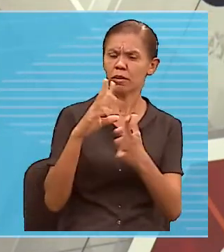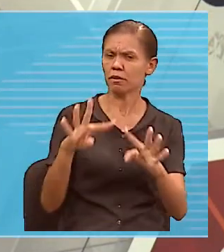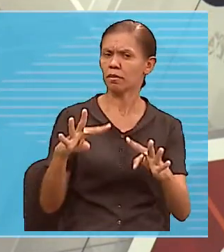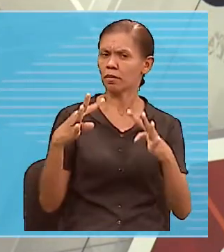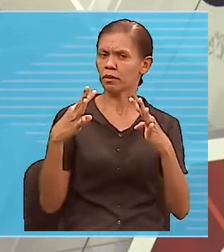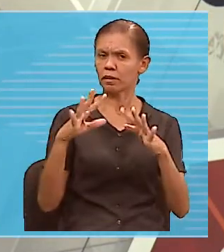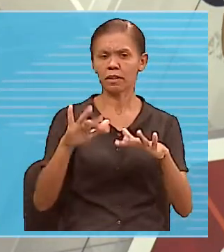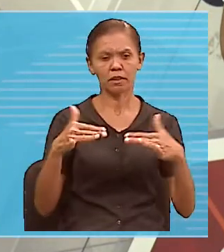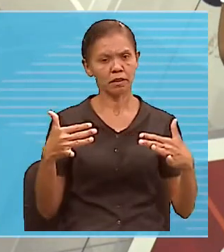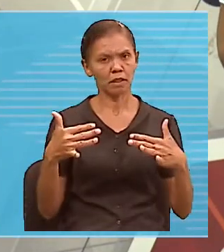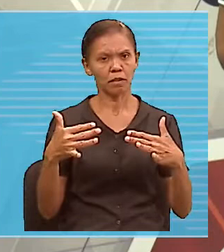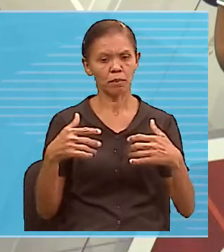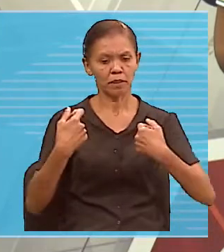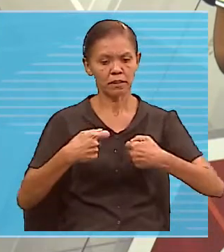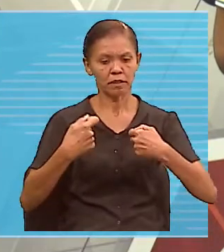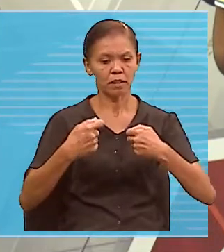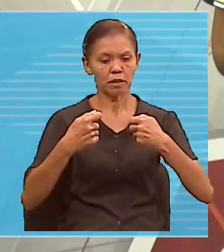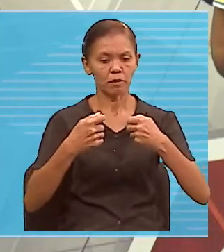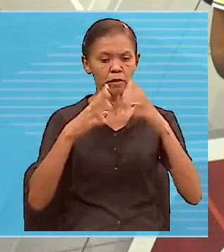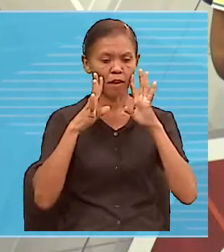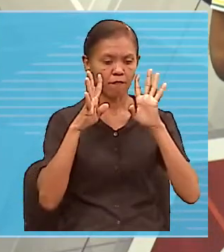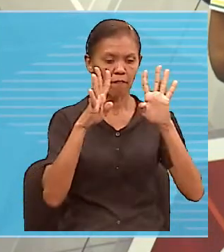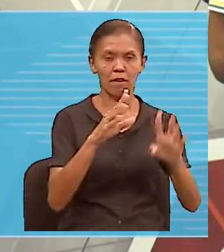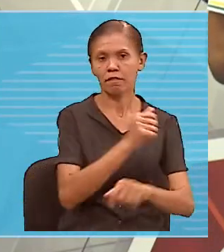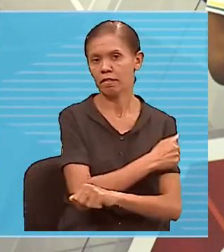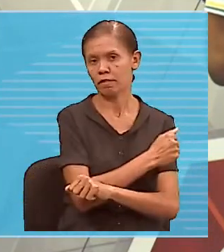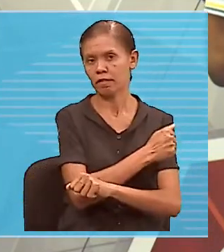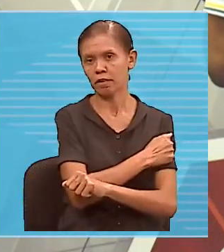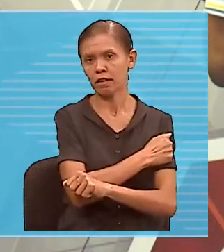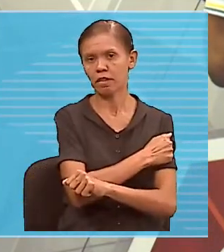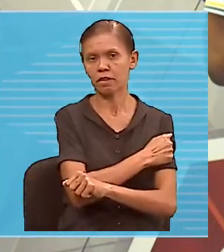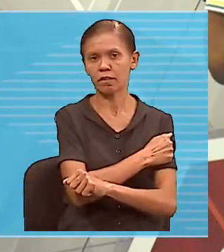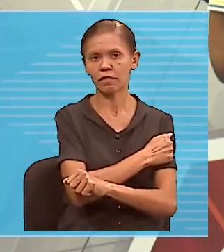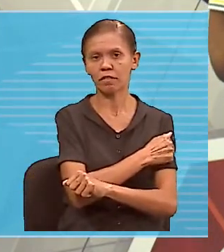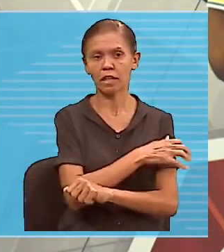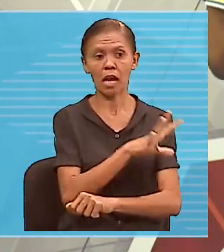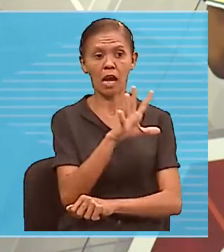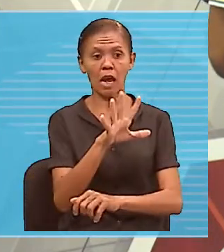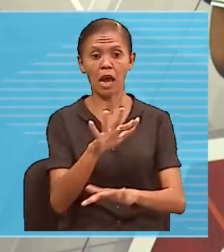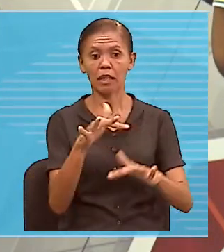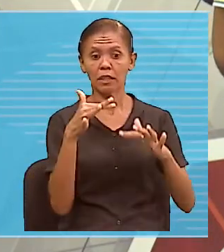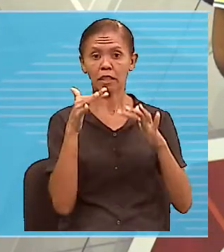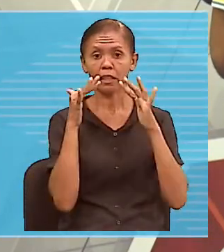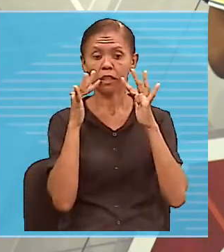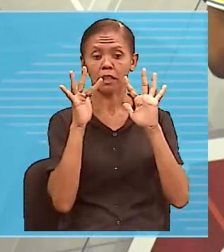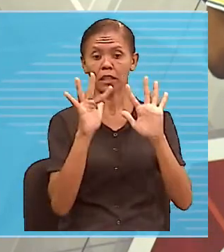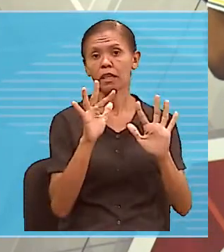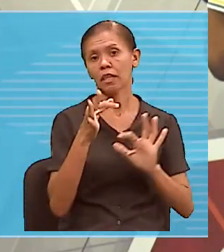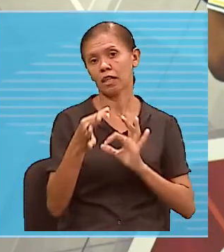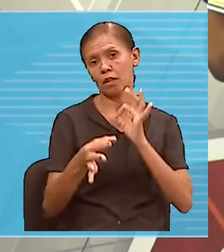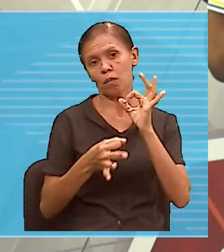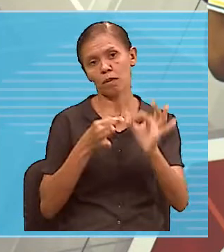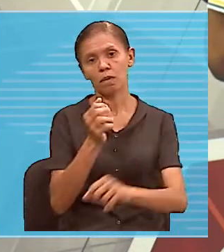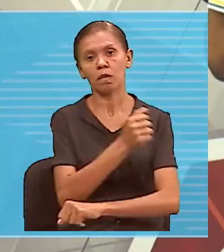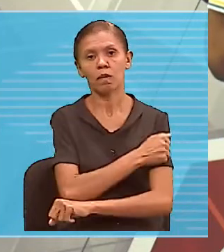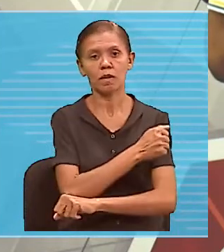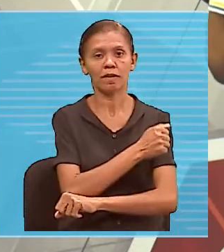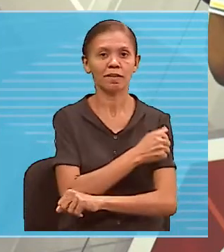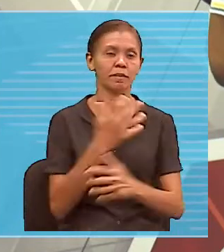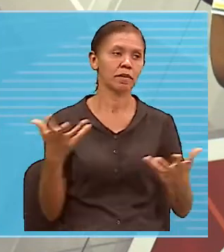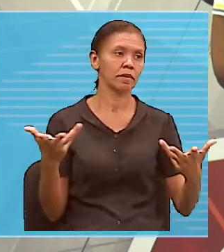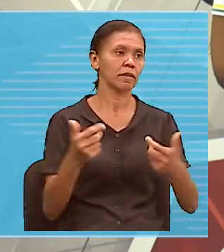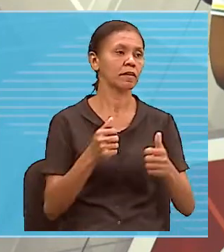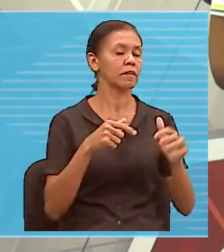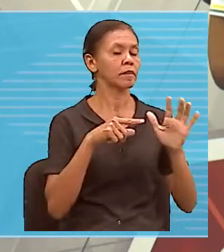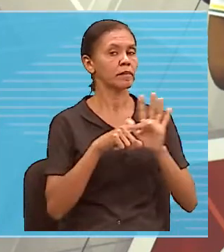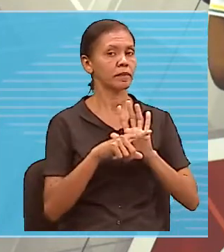esses estudantes, vamos ouvir as suas queixas, o que é que eles têm a pedir, o que é que eles estão pedindo, o que é que eles estão argumentando. Maravilha.